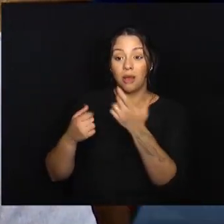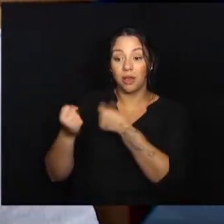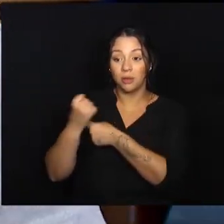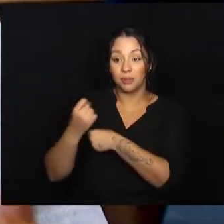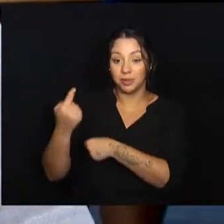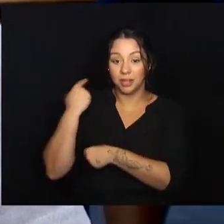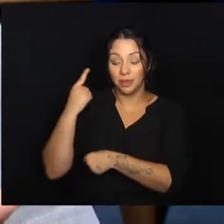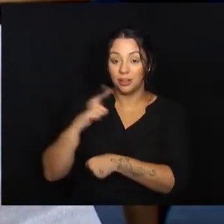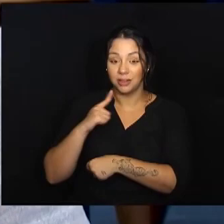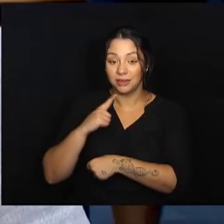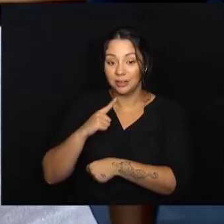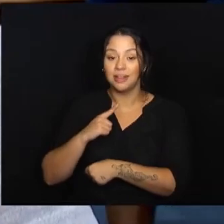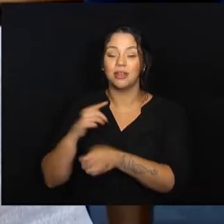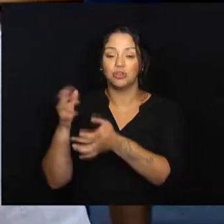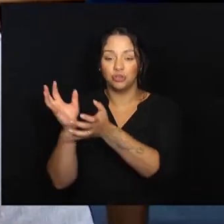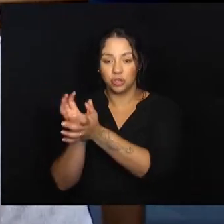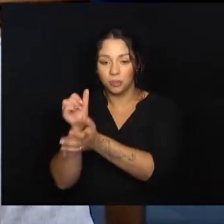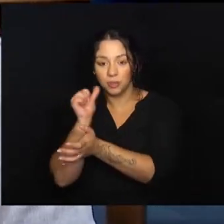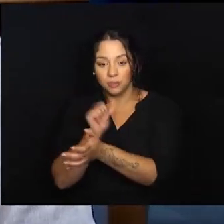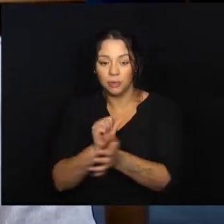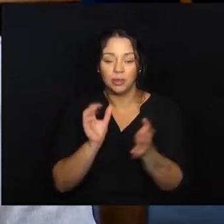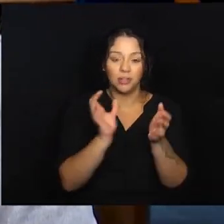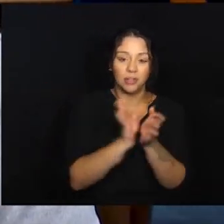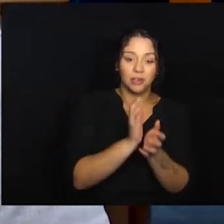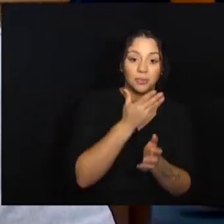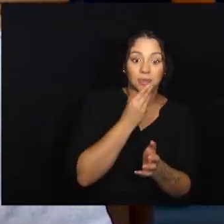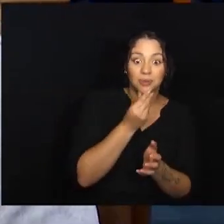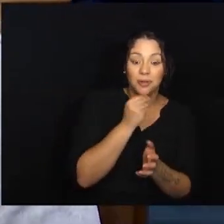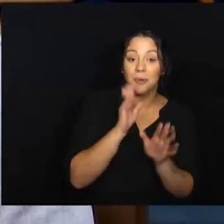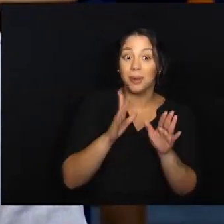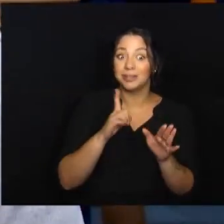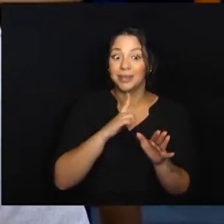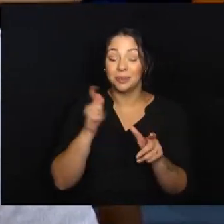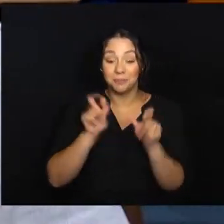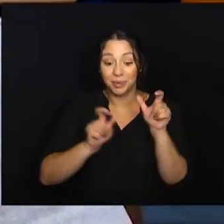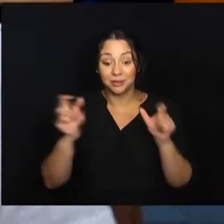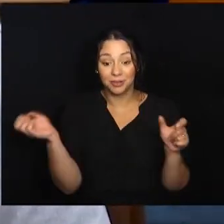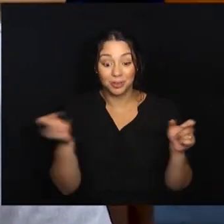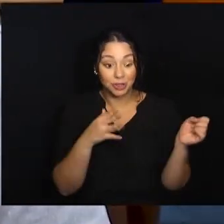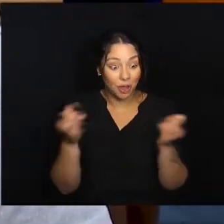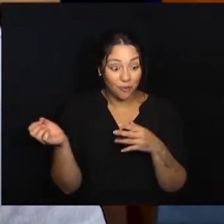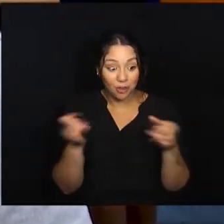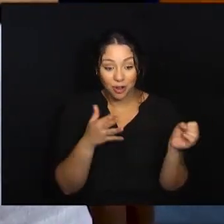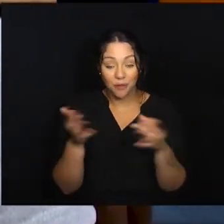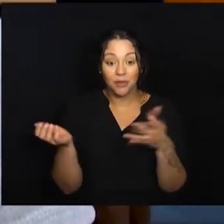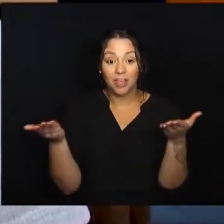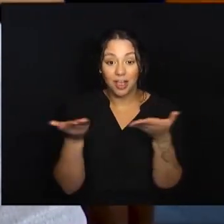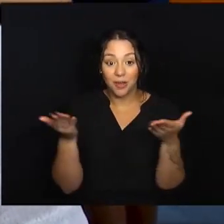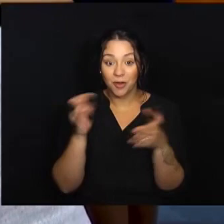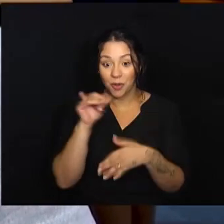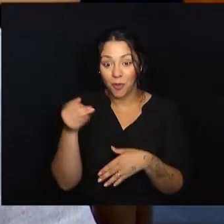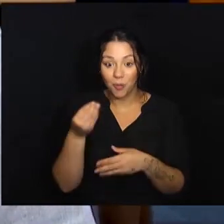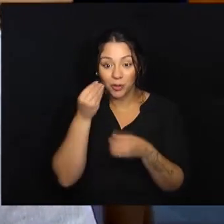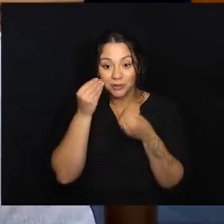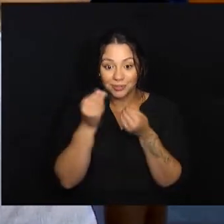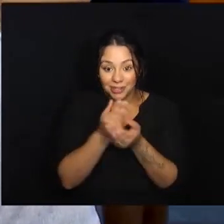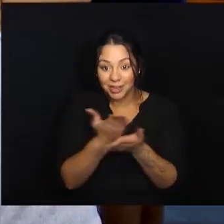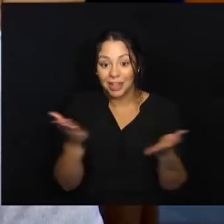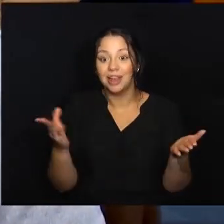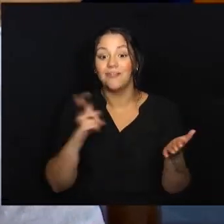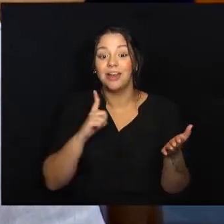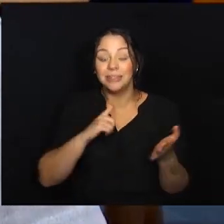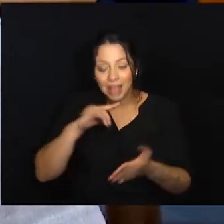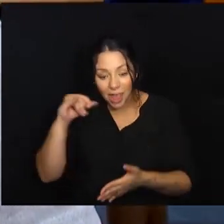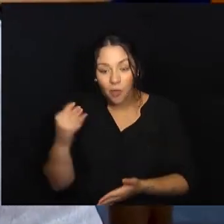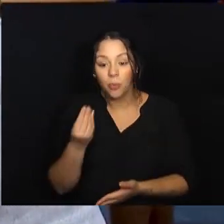times femininos, porém nós vimos que tem muita gente nova querendo participar, então nada mais justo do que a gente oferecer oportunidade. Então nós vamos ter essa